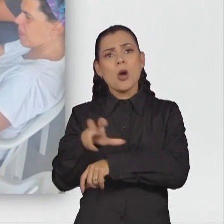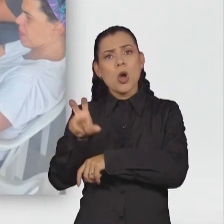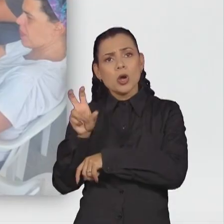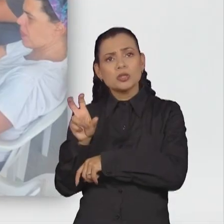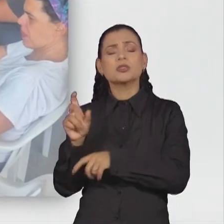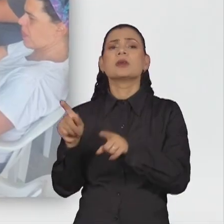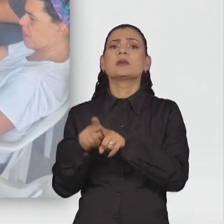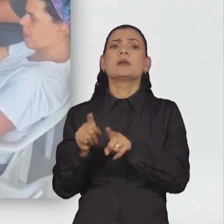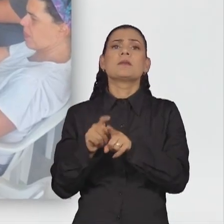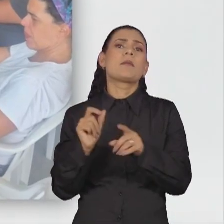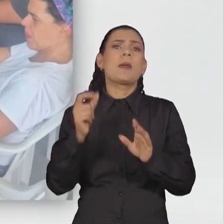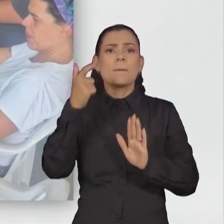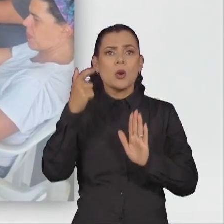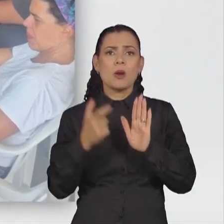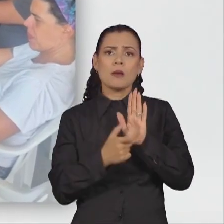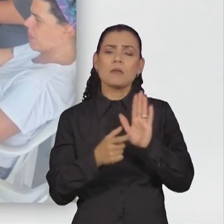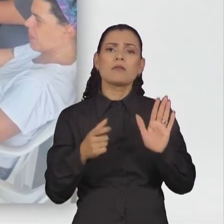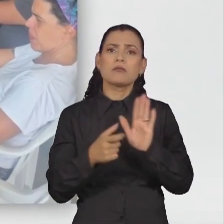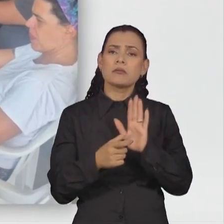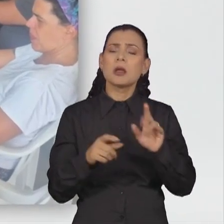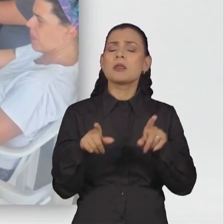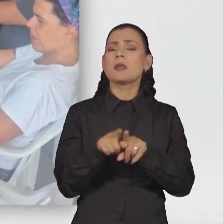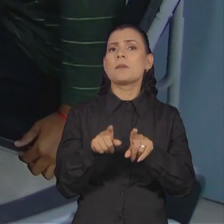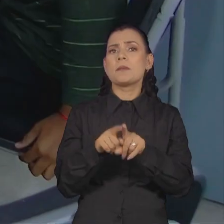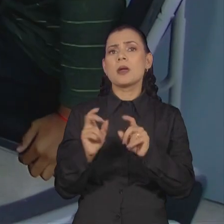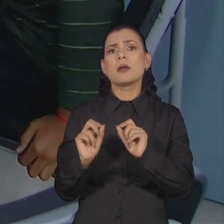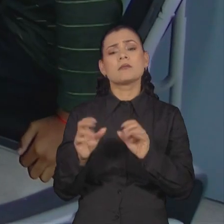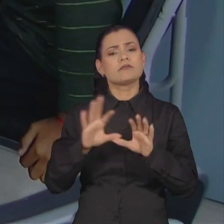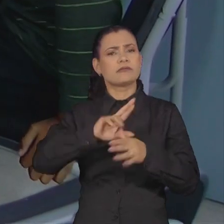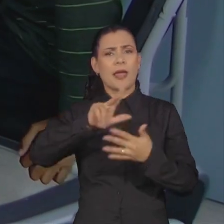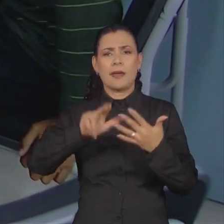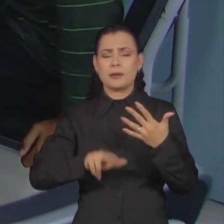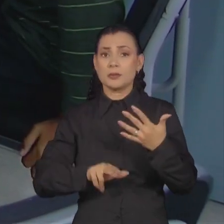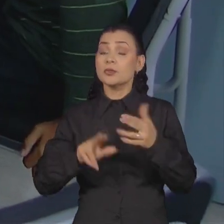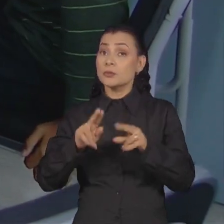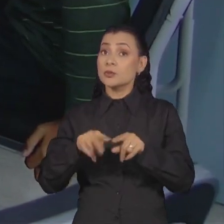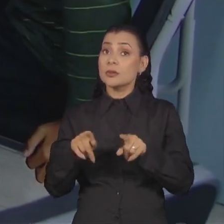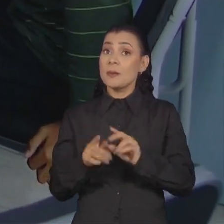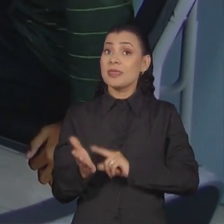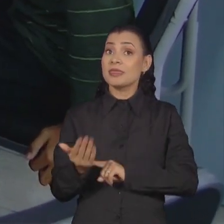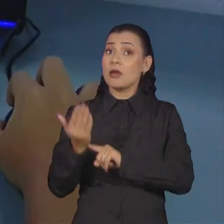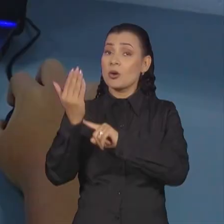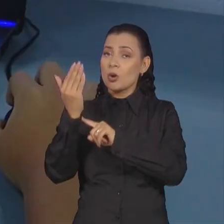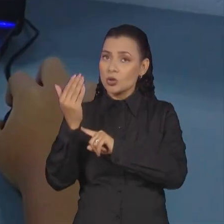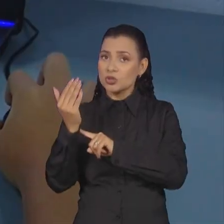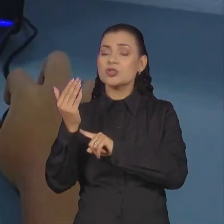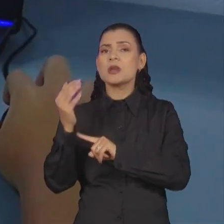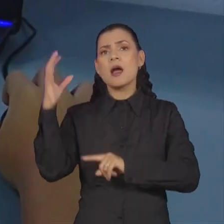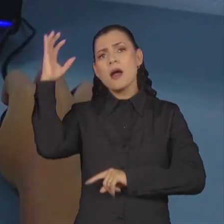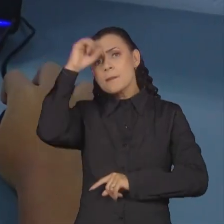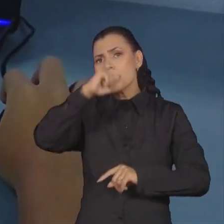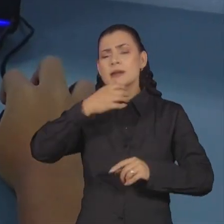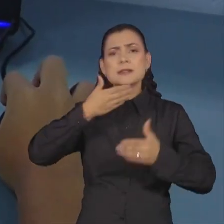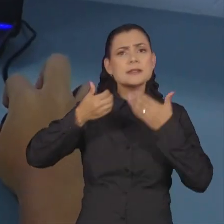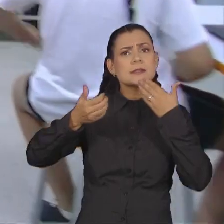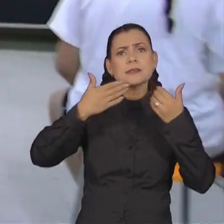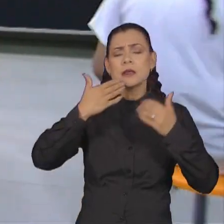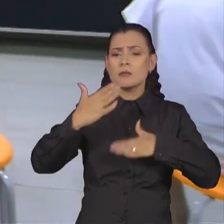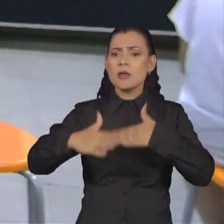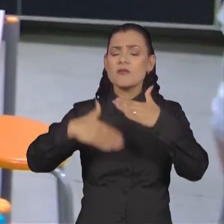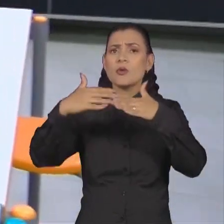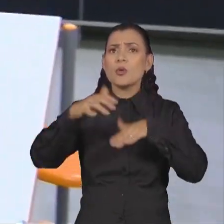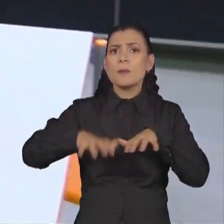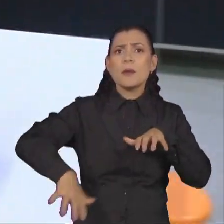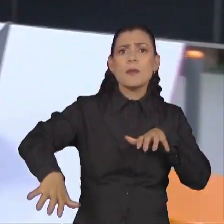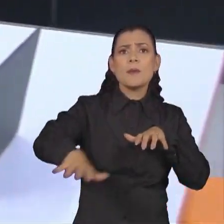linguagem de programação, cultura maker. Assim como a tecnologia, o aprendizado para evoluir nesta